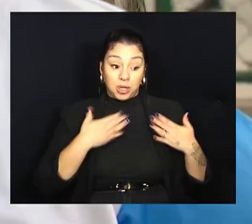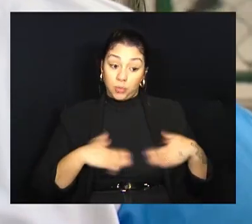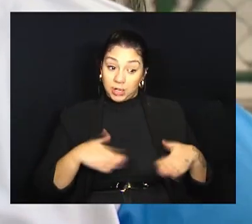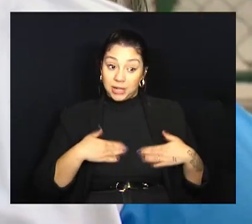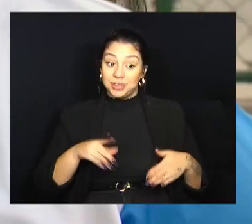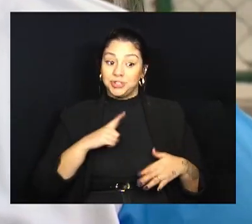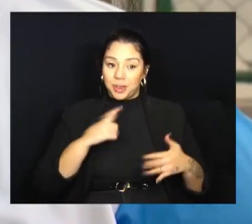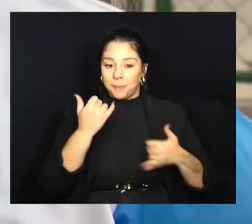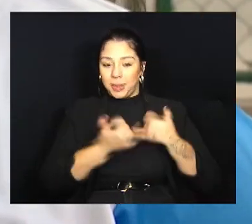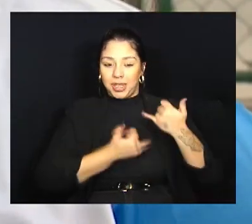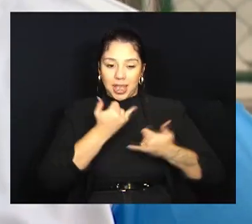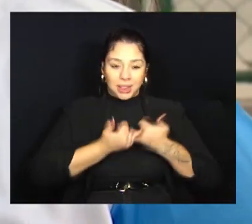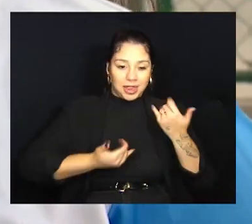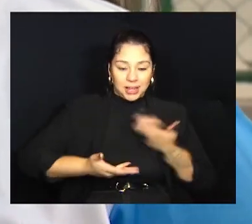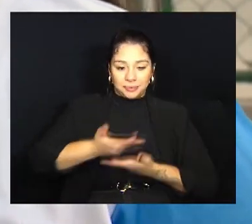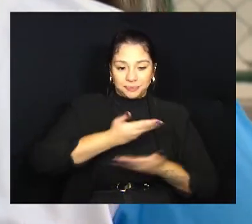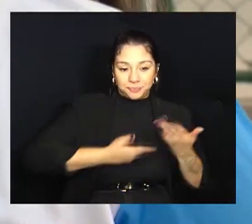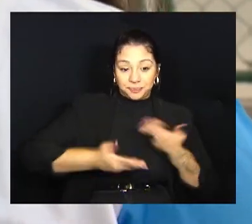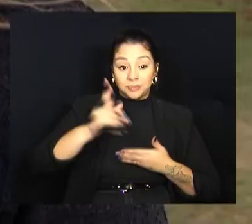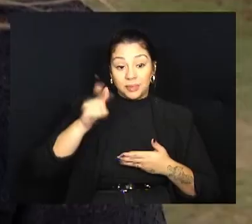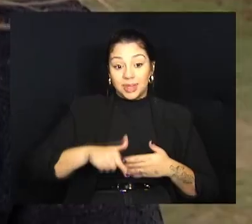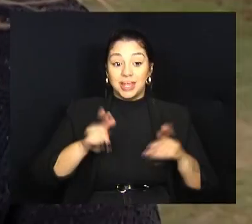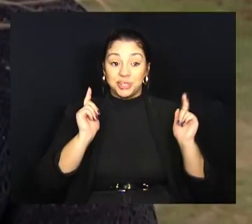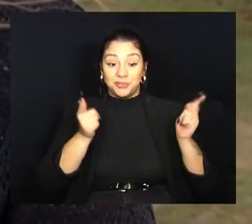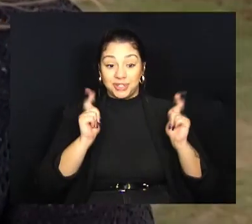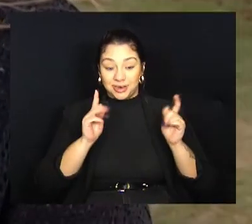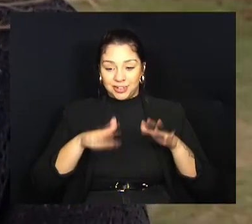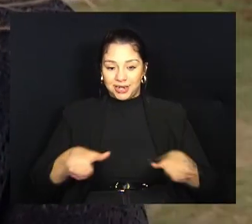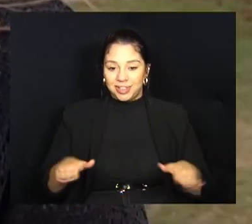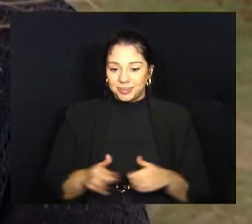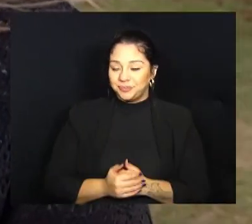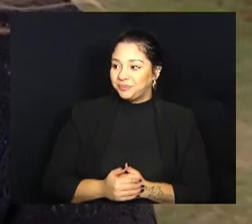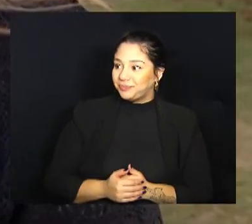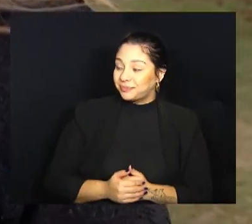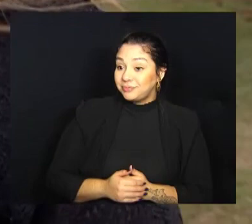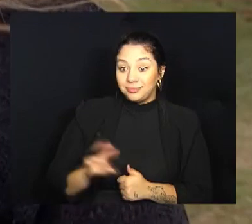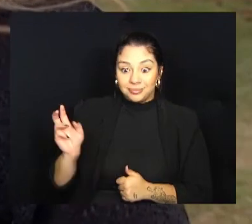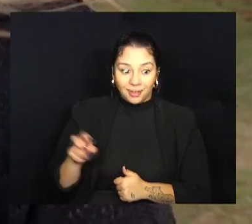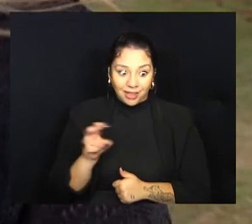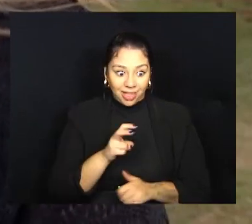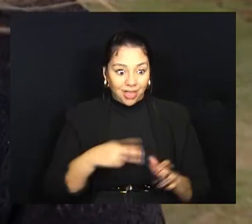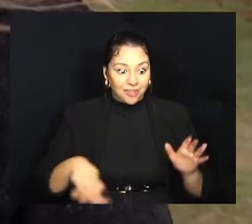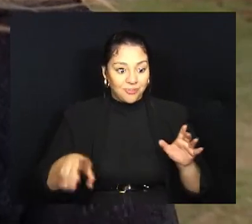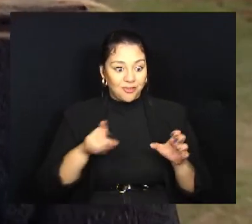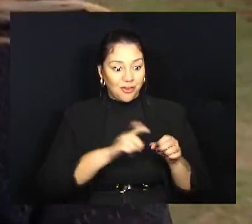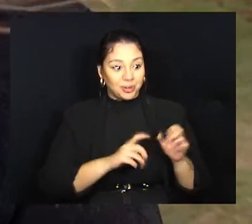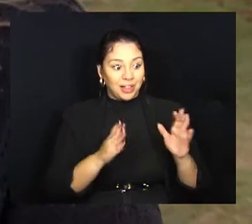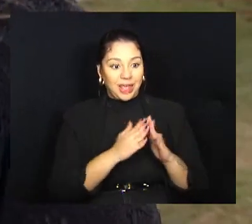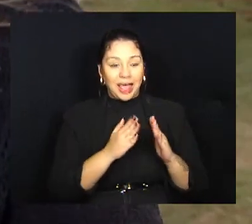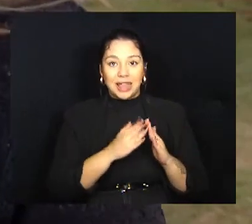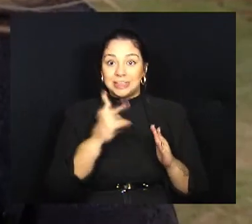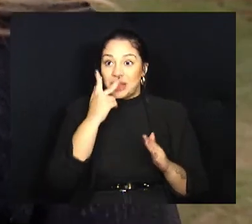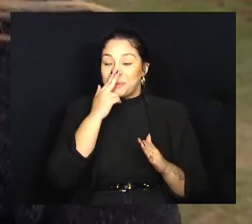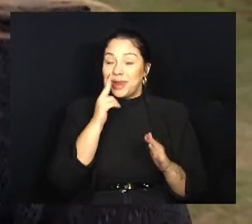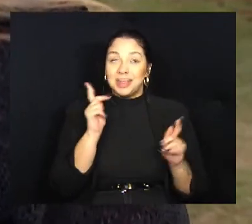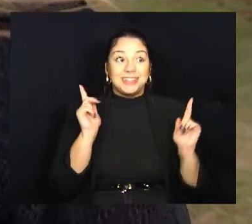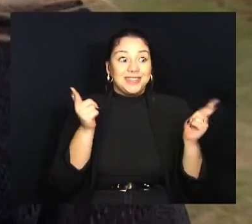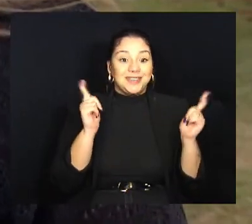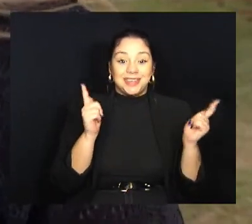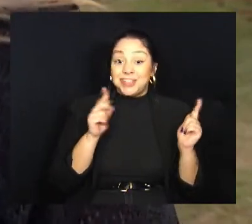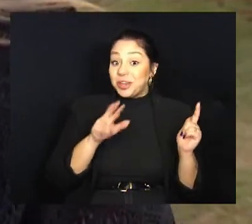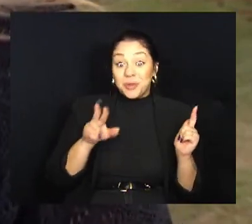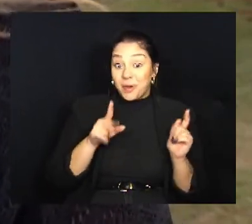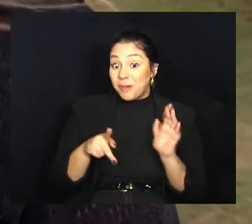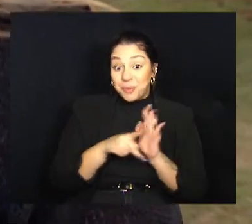brincando, né? E a diversão para as crianças. Ele chega radiante, é como se ele estivesse em um outro ambiente que não fosse o nosso